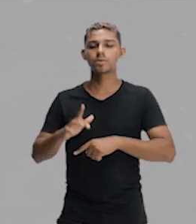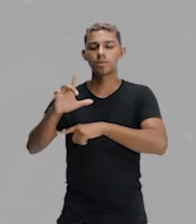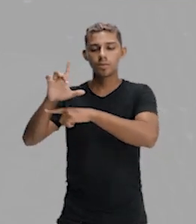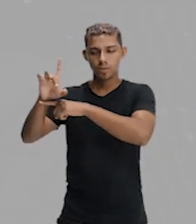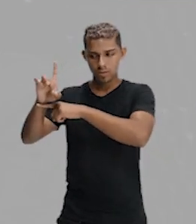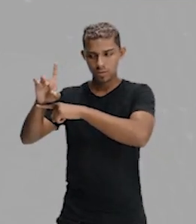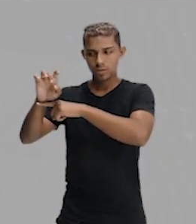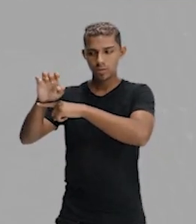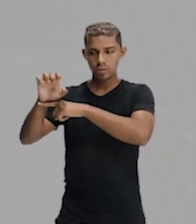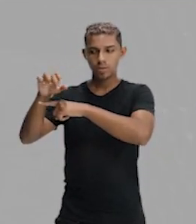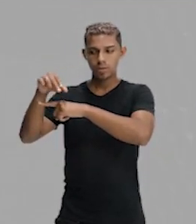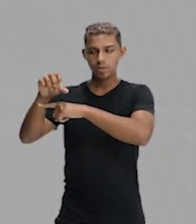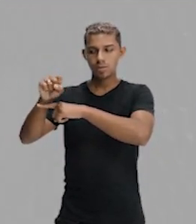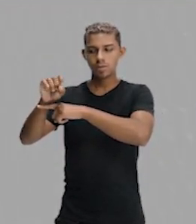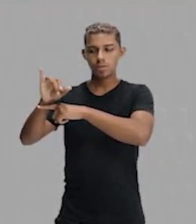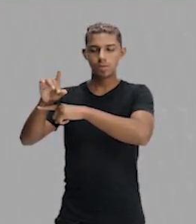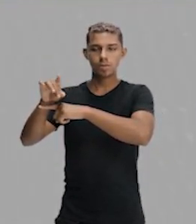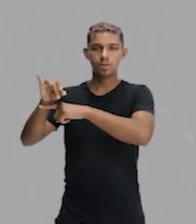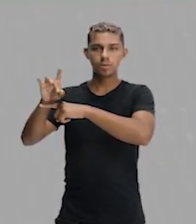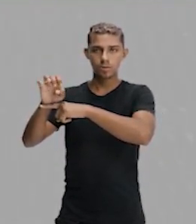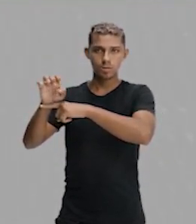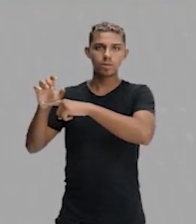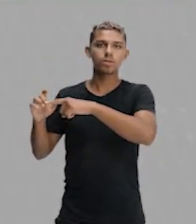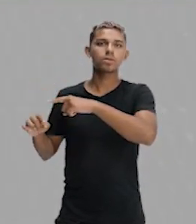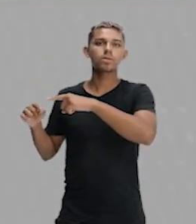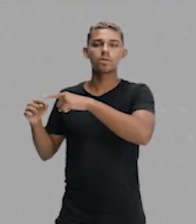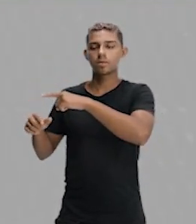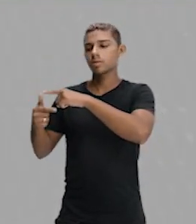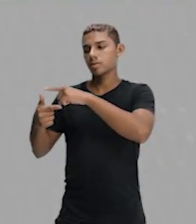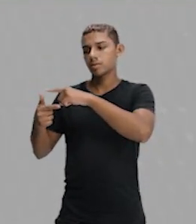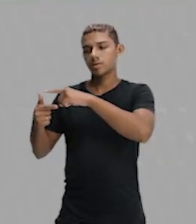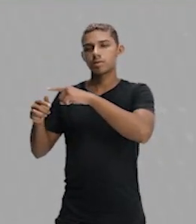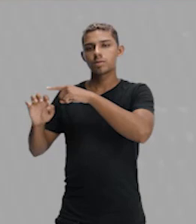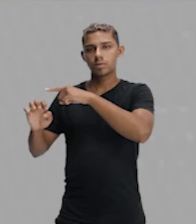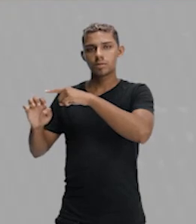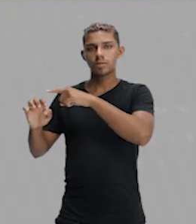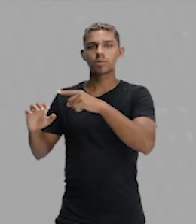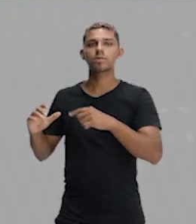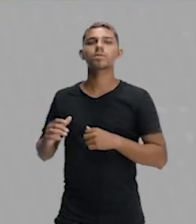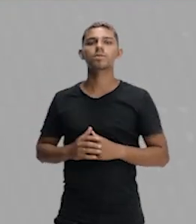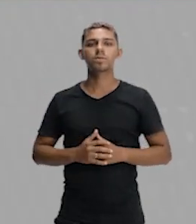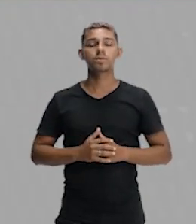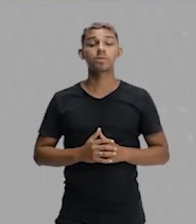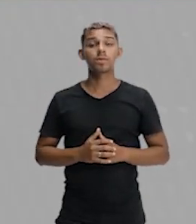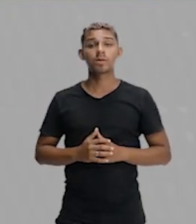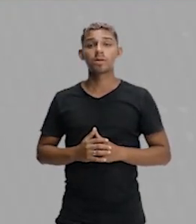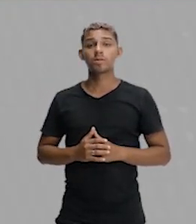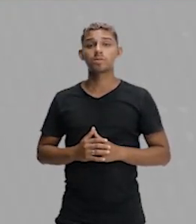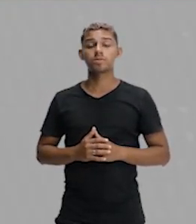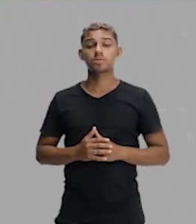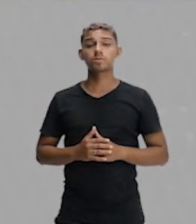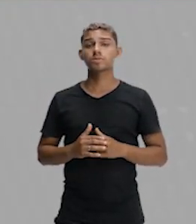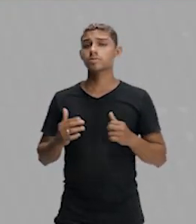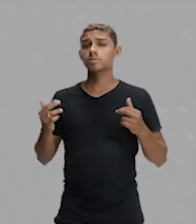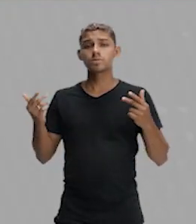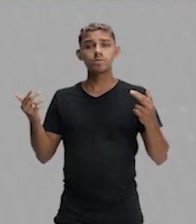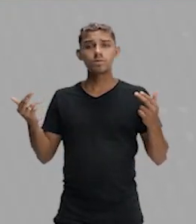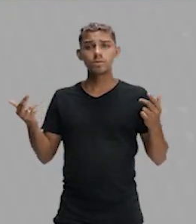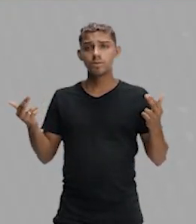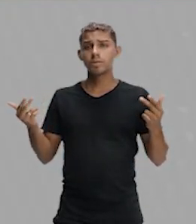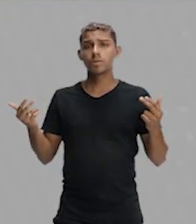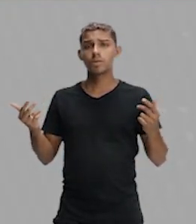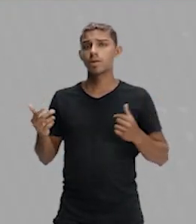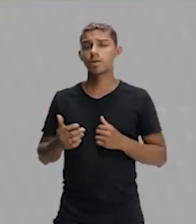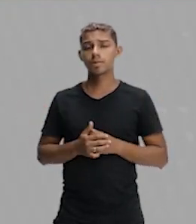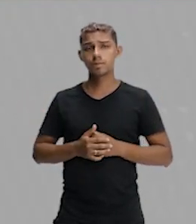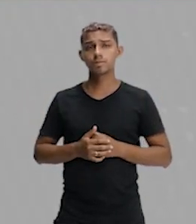Densidade, 2 vezes permissividade. Ora, gente, nós estamos subtraindo duas coisas iguais. Se